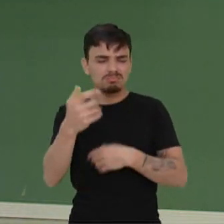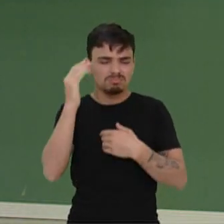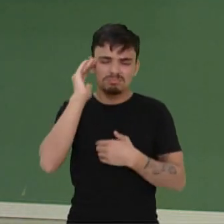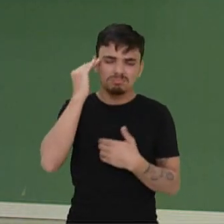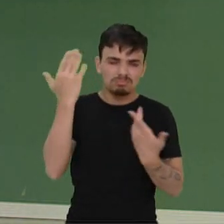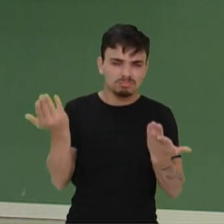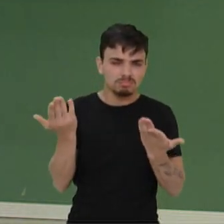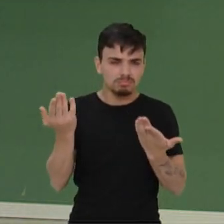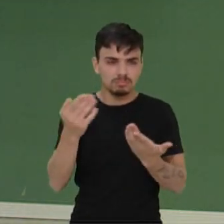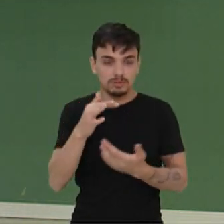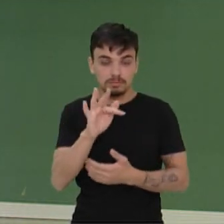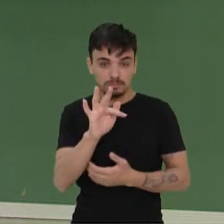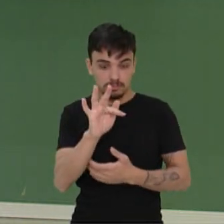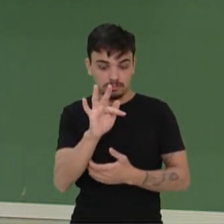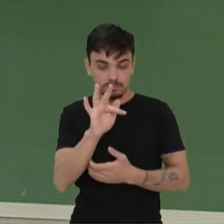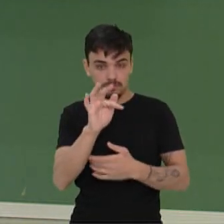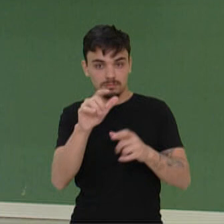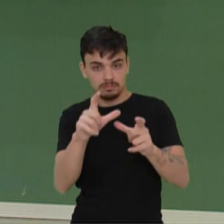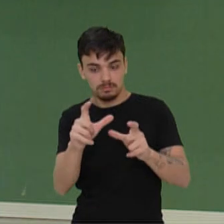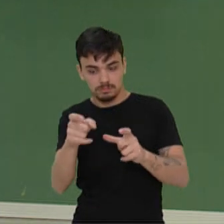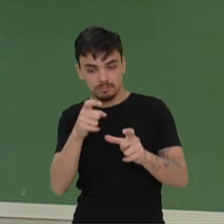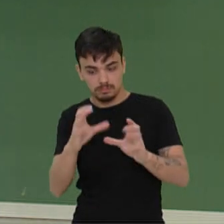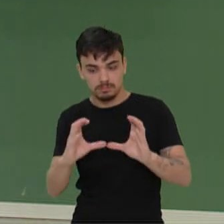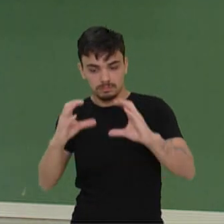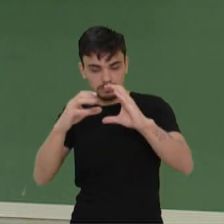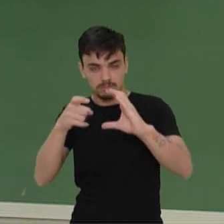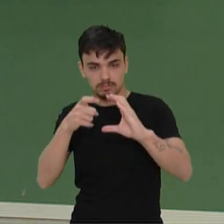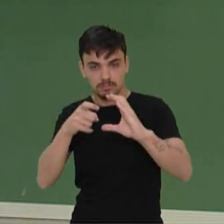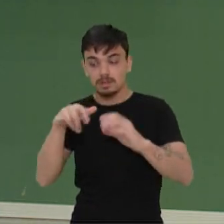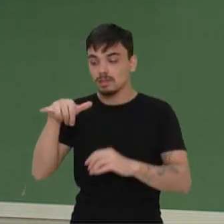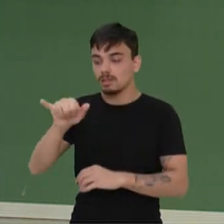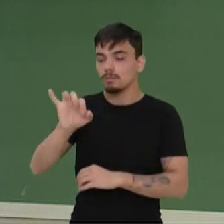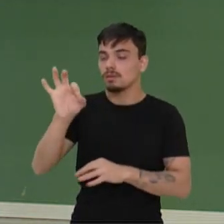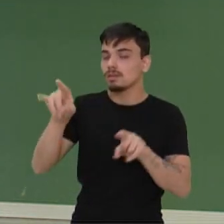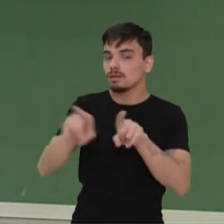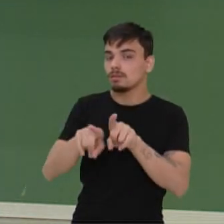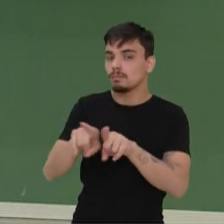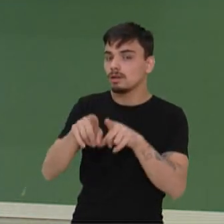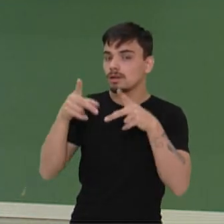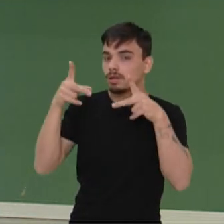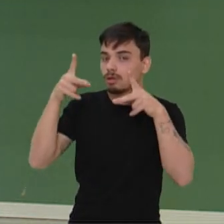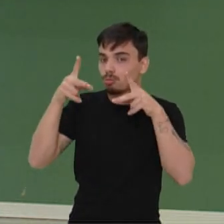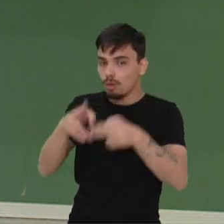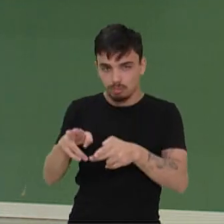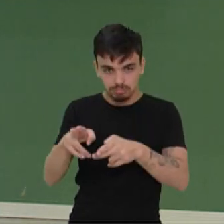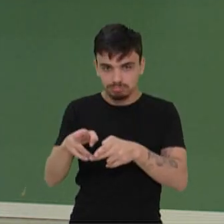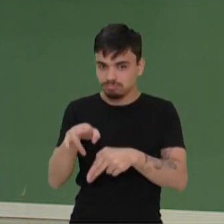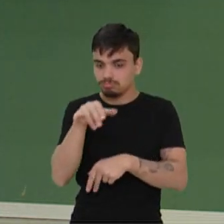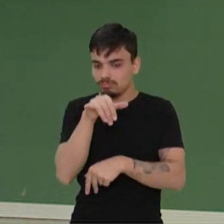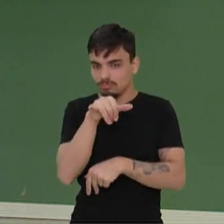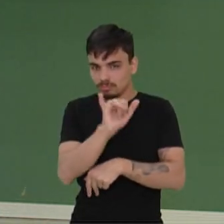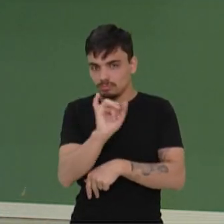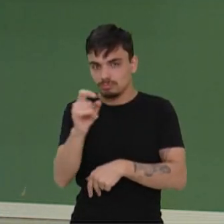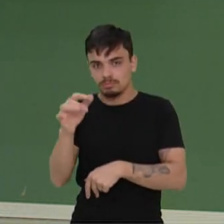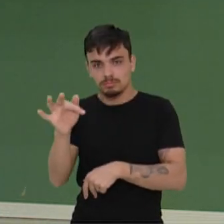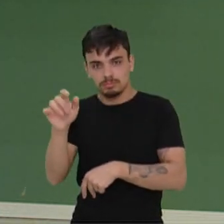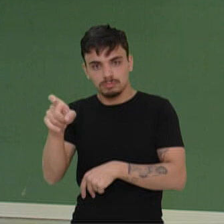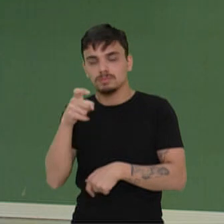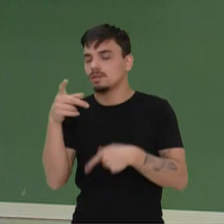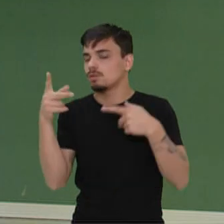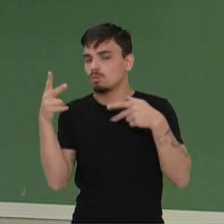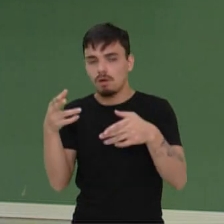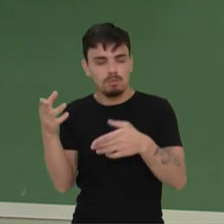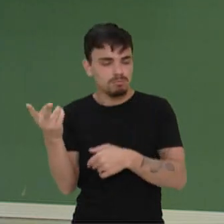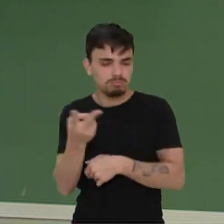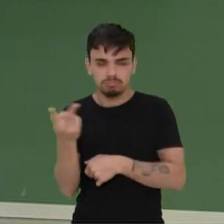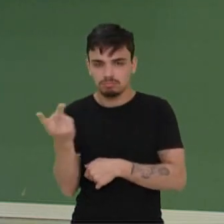é f de x, mas se tiver y é a mesma coisa. O y e o f de x é a mesma coisa, ok? Então, aqui é independente